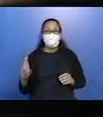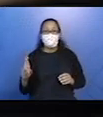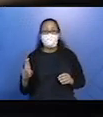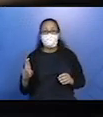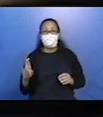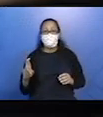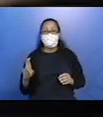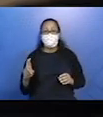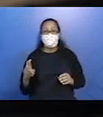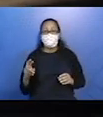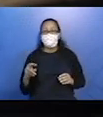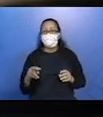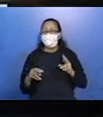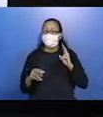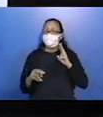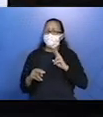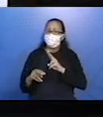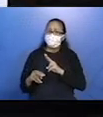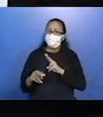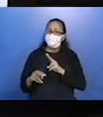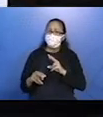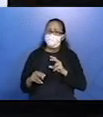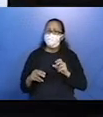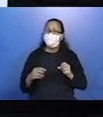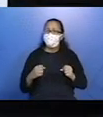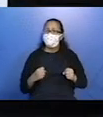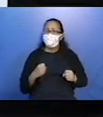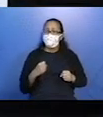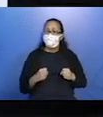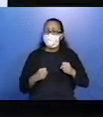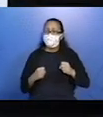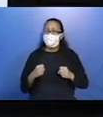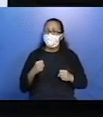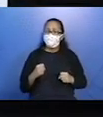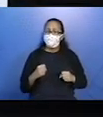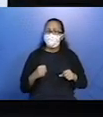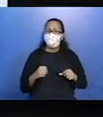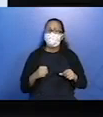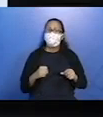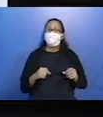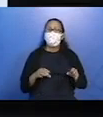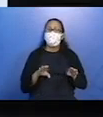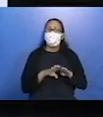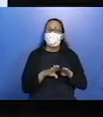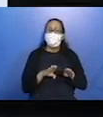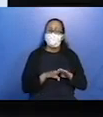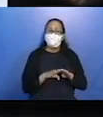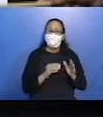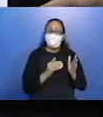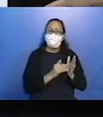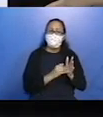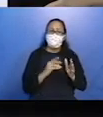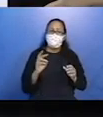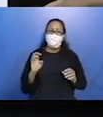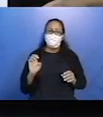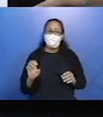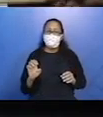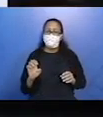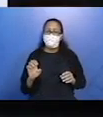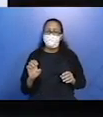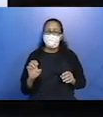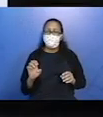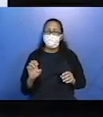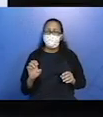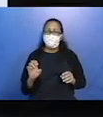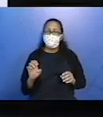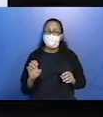que aqui, ó, correr também termina em er. E que os dois aqui, ó, fica em e em no final.